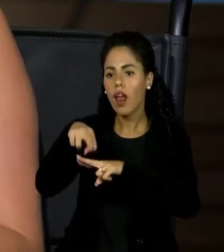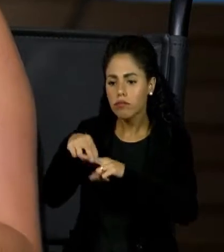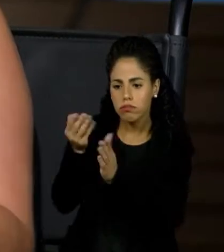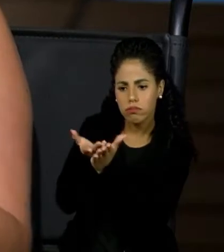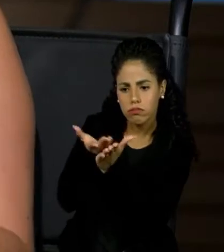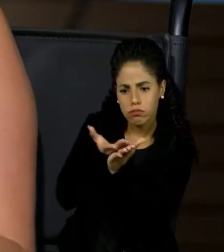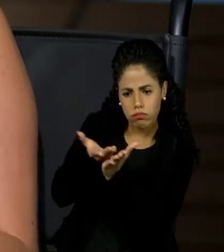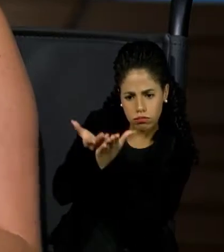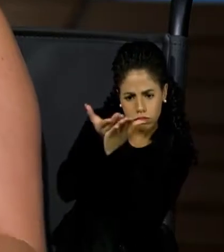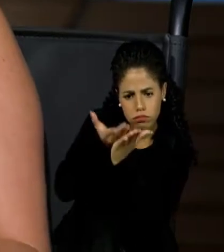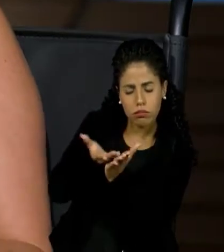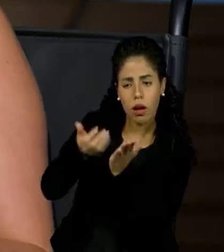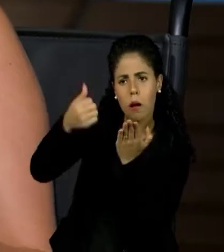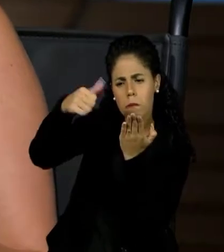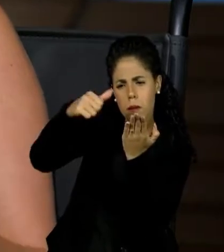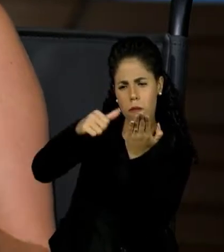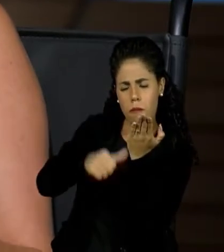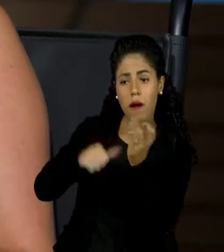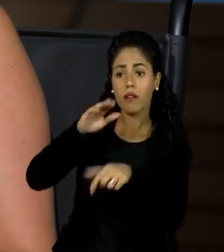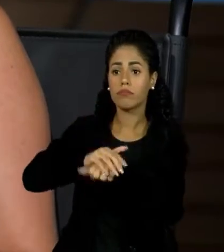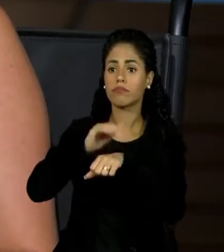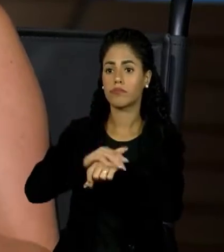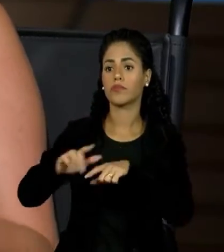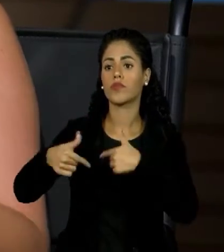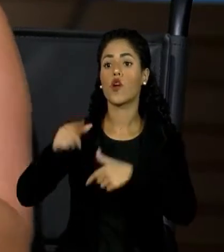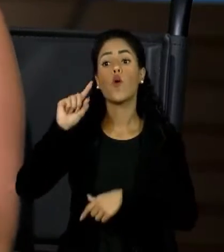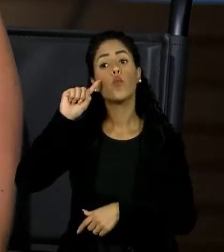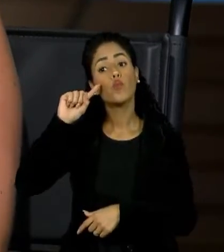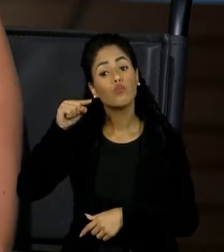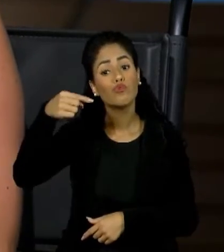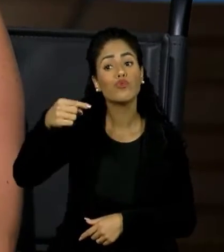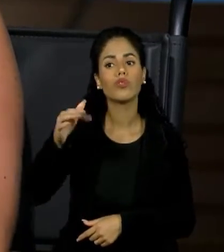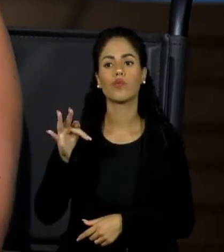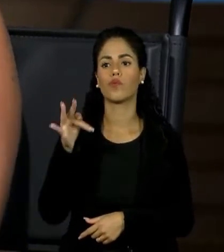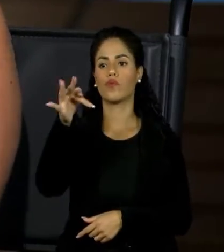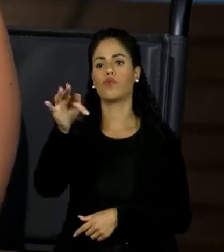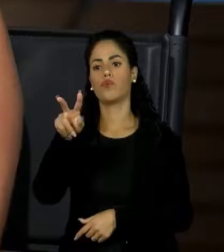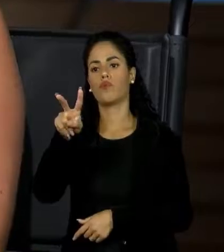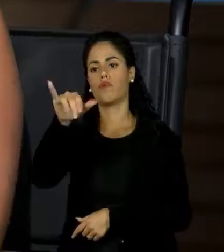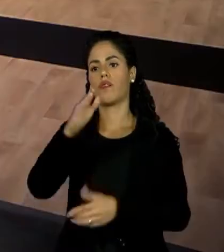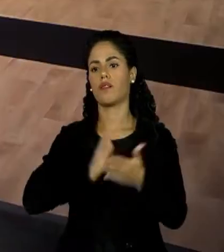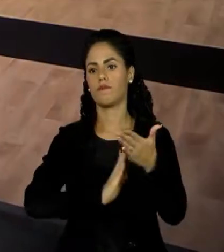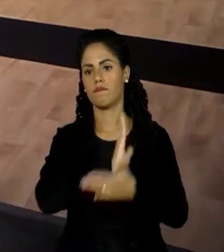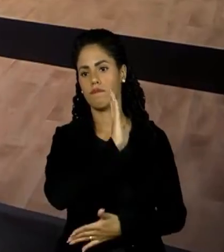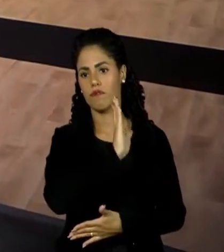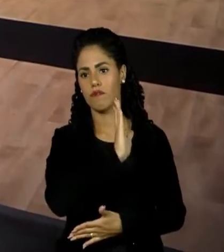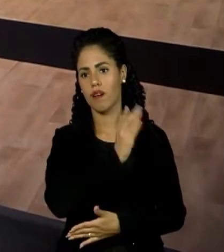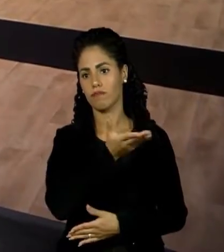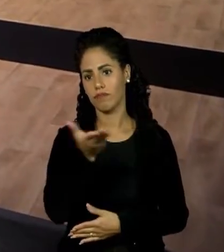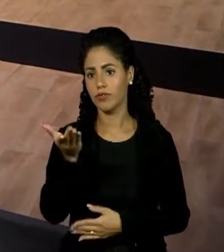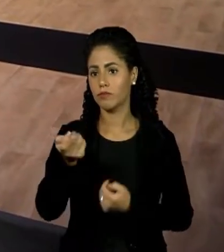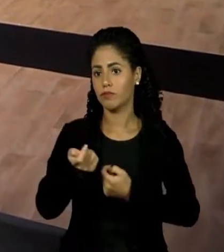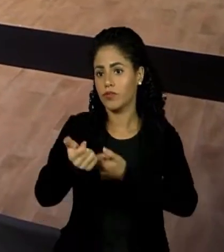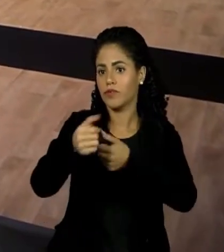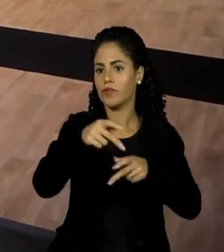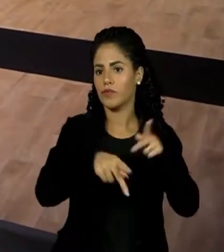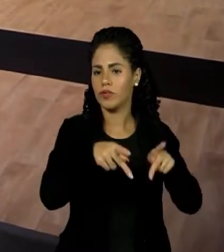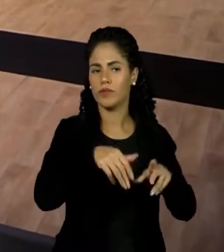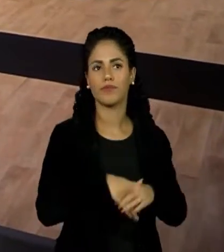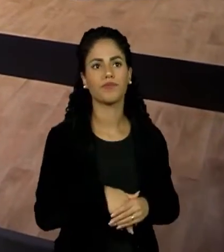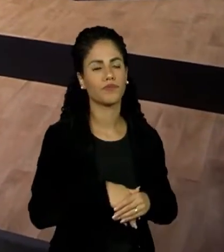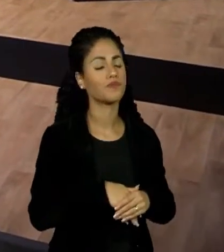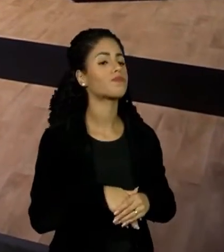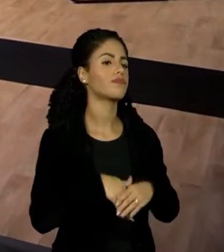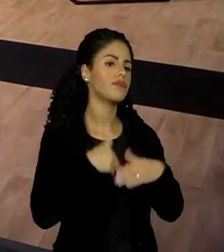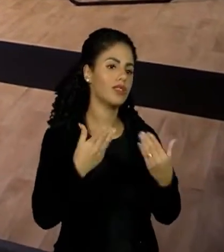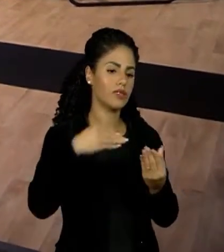vai analisar uma política pública que um dia vai ser aprovada até chegar para o eleitor que vai poder se beneficiar. Eu acho que a gente da